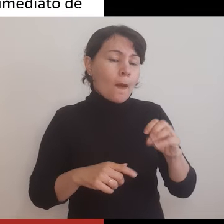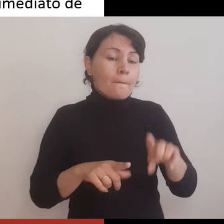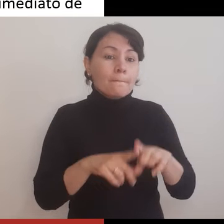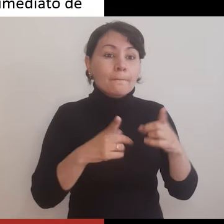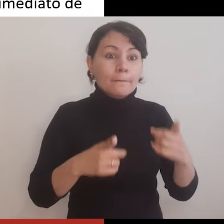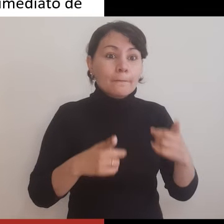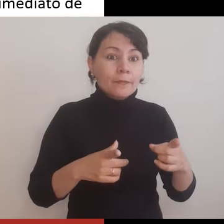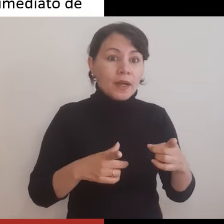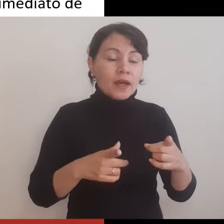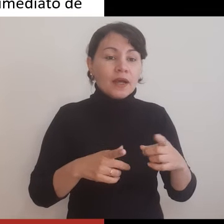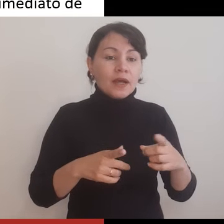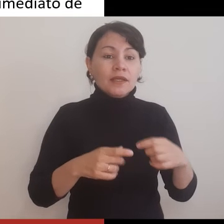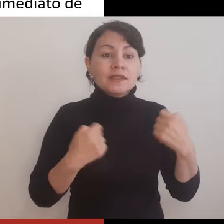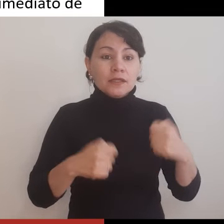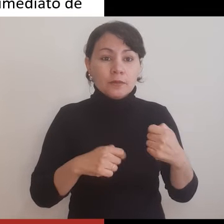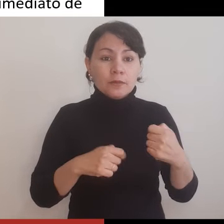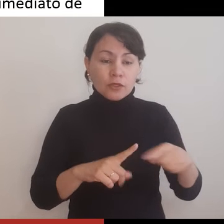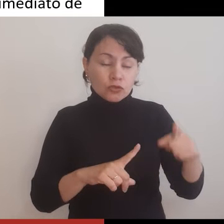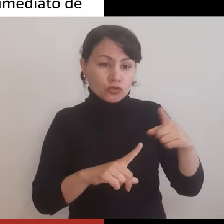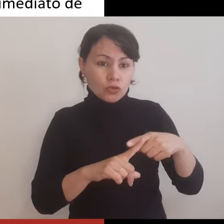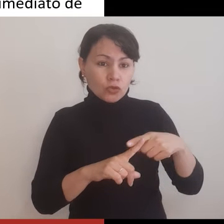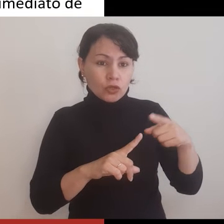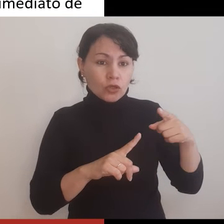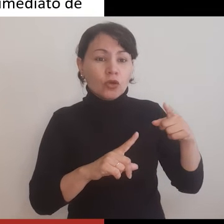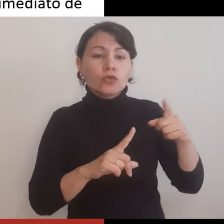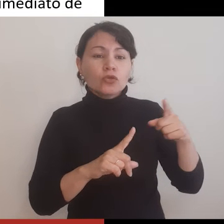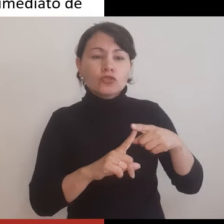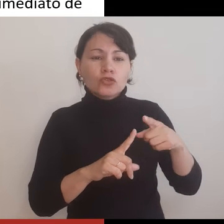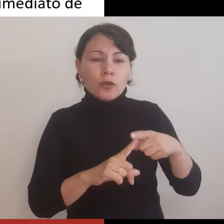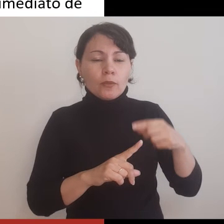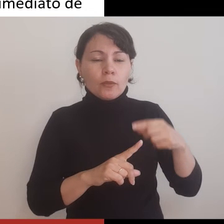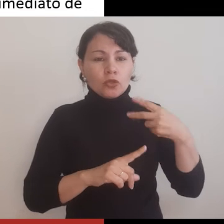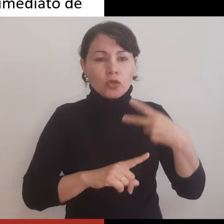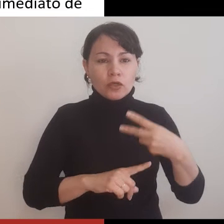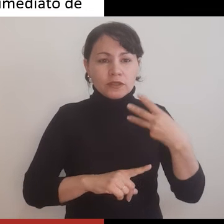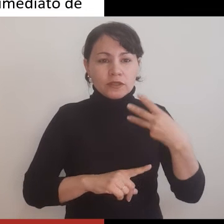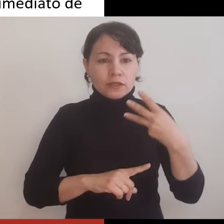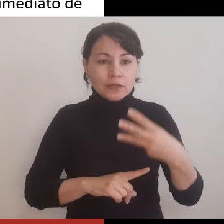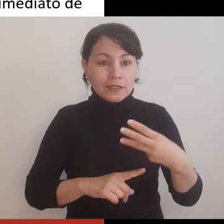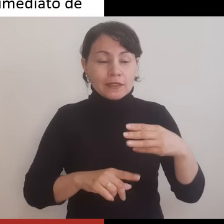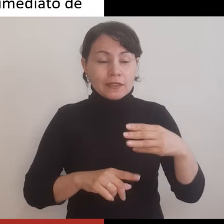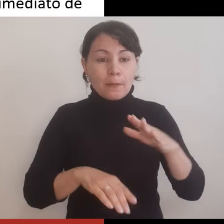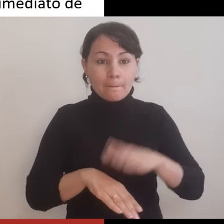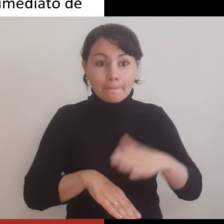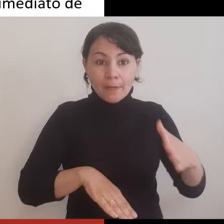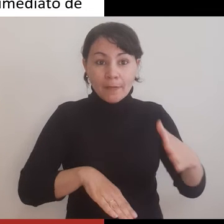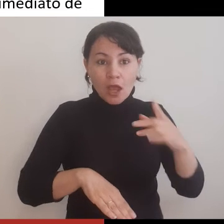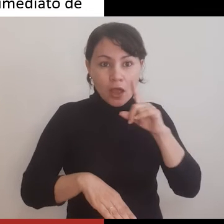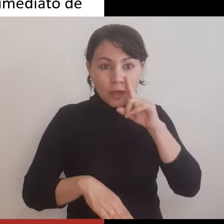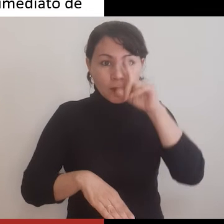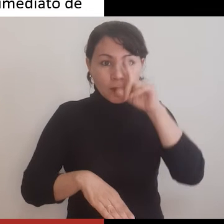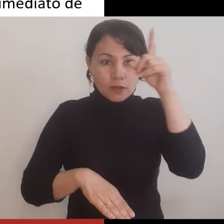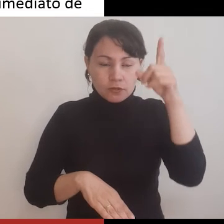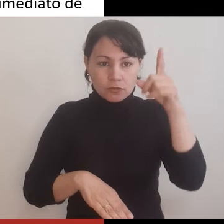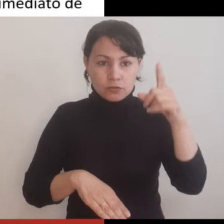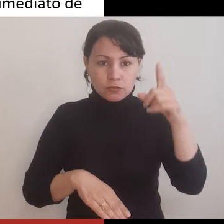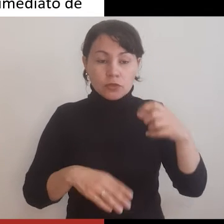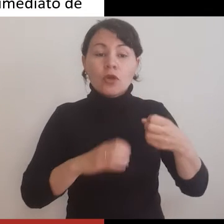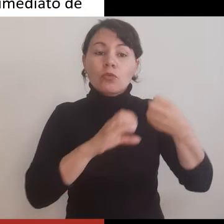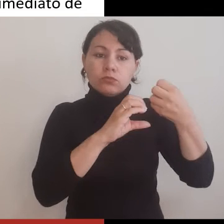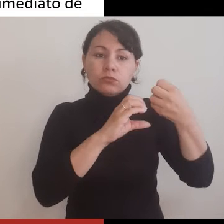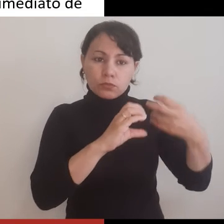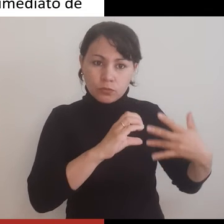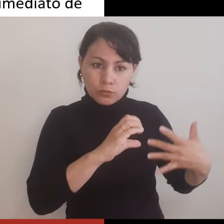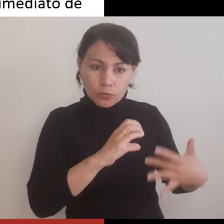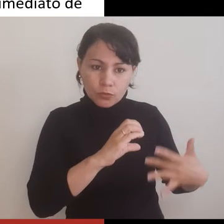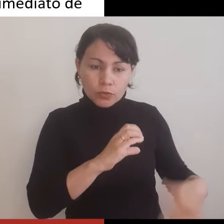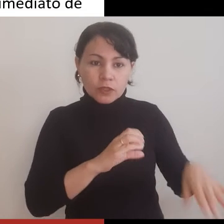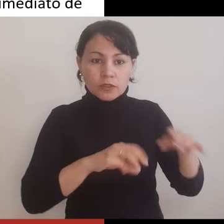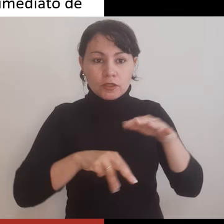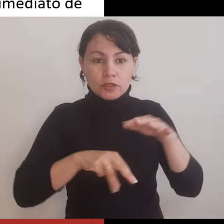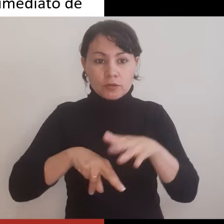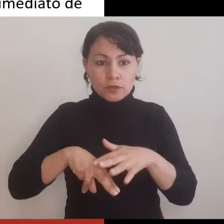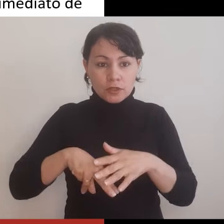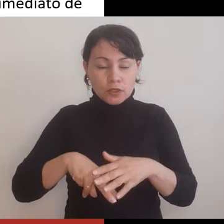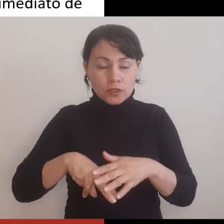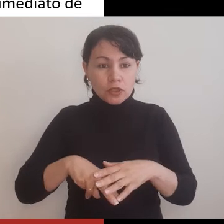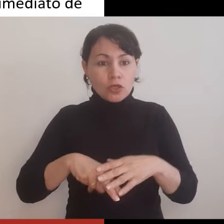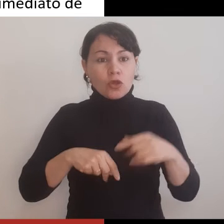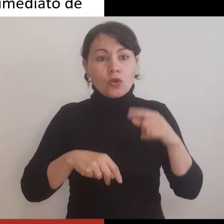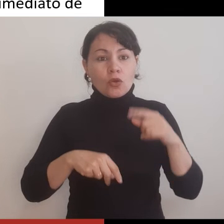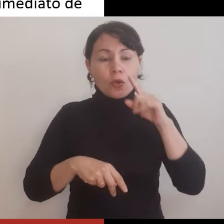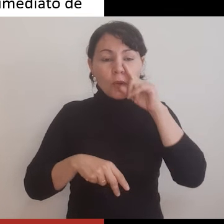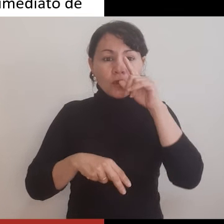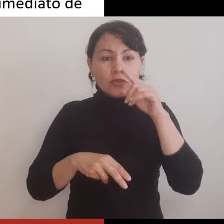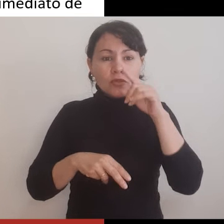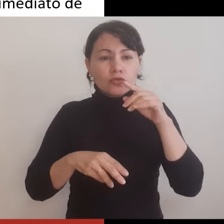complexidade como é o tipo 2 e o tipo 3. Então, a gente pode classificar esses pacientes como pacientes com